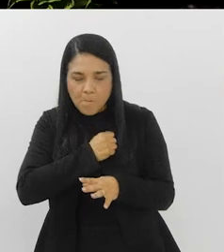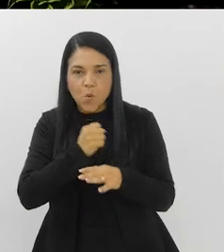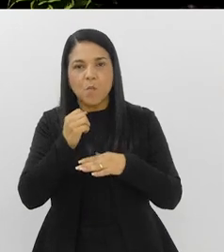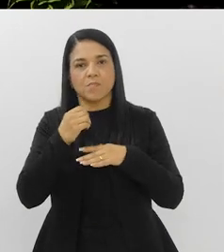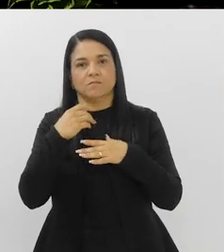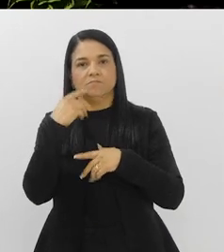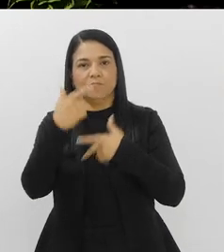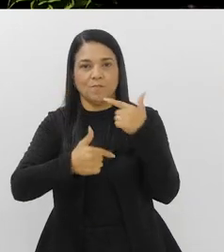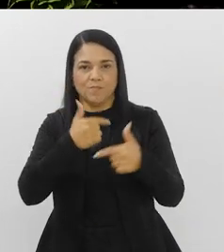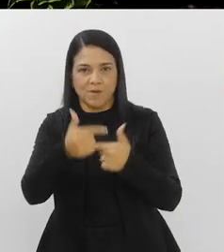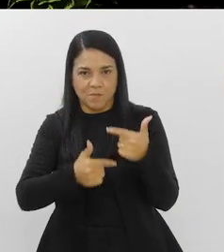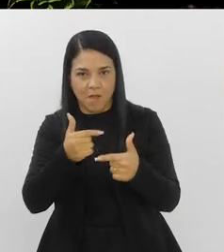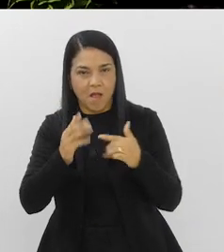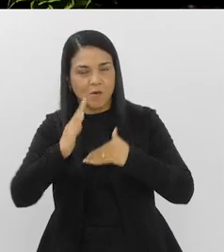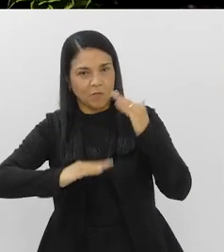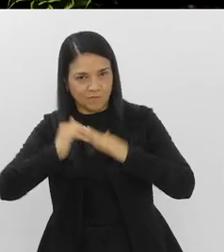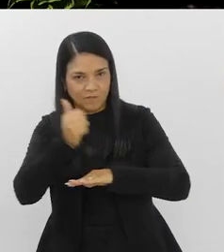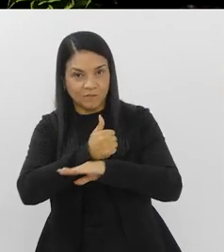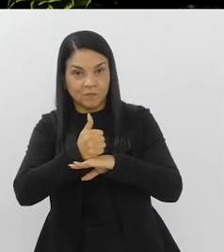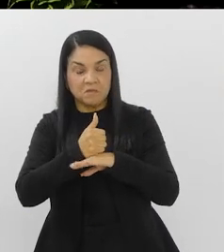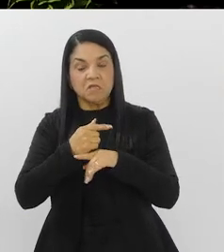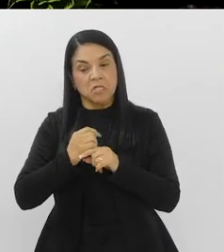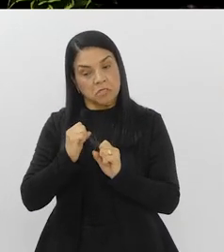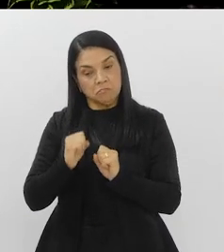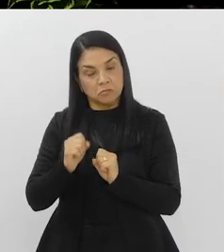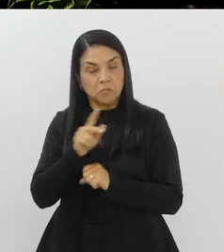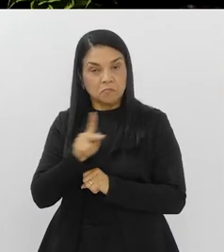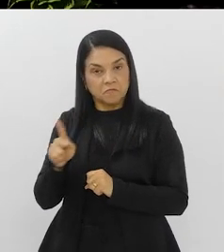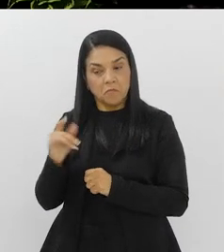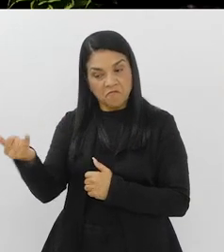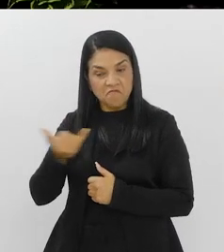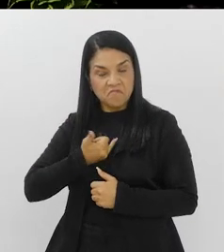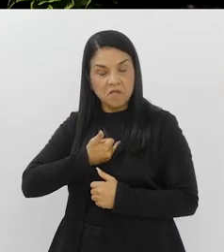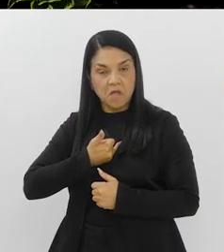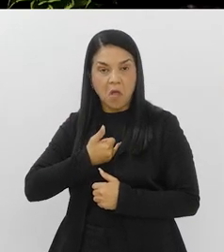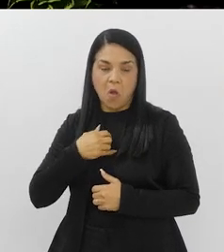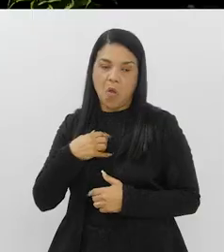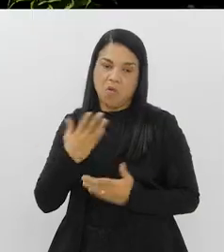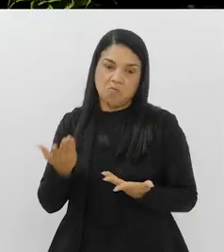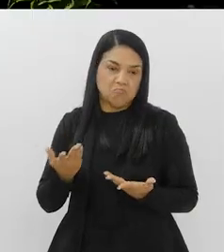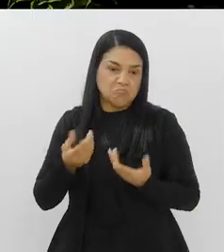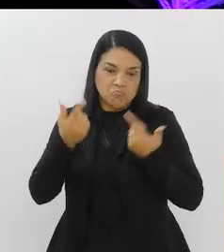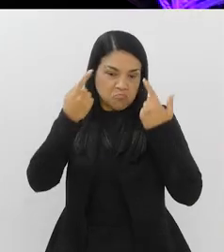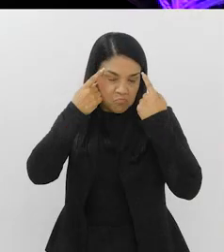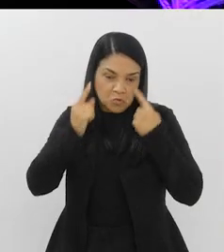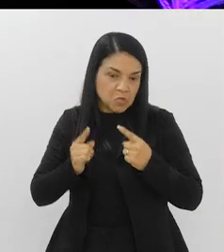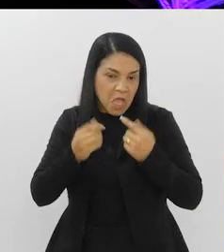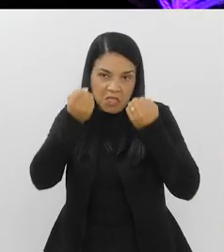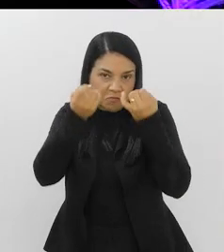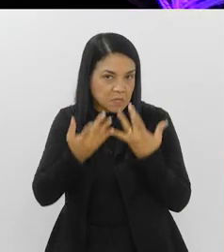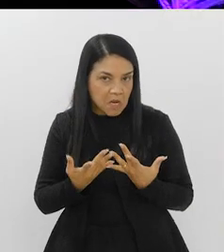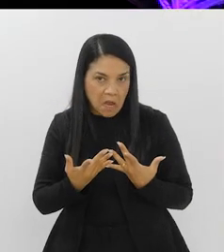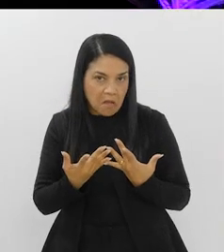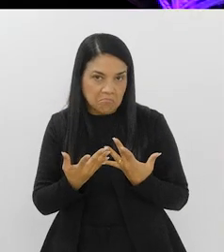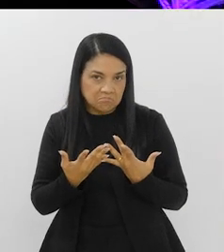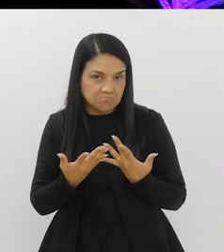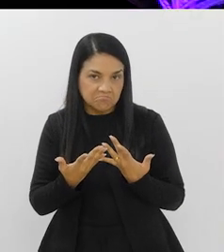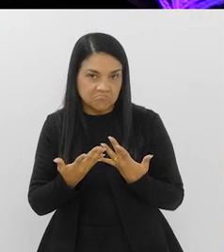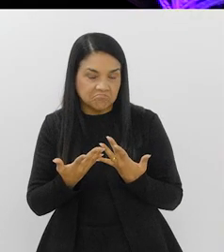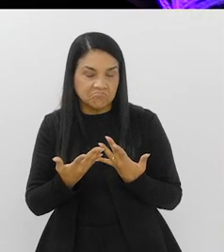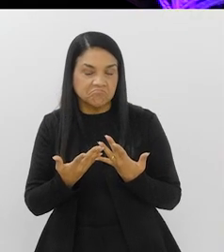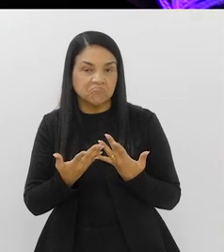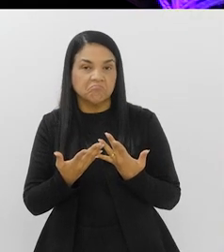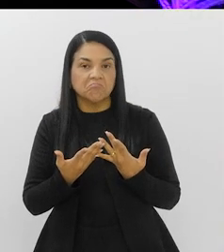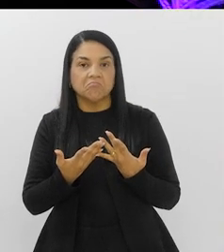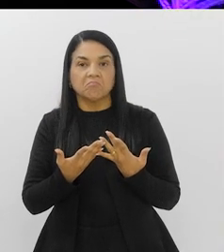que fazem né Exatamente porque eles podiam simplesmente falar olha beleza ó eh eu não sei como te explicar isso aqui eu